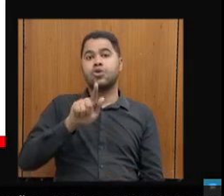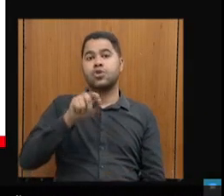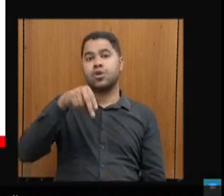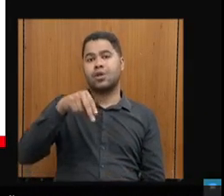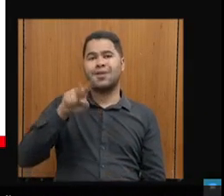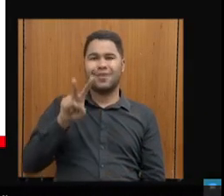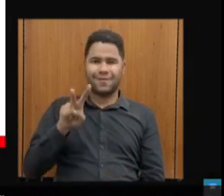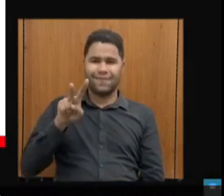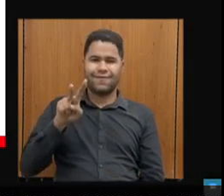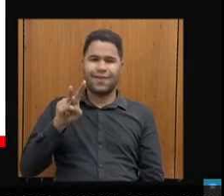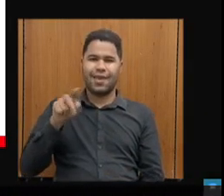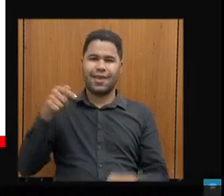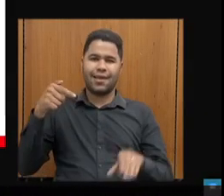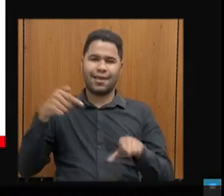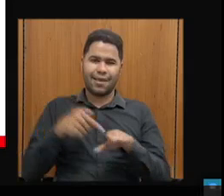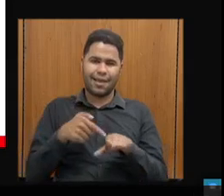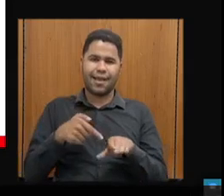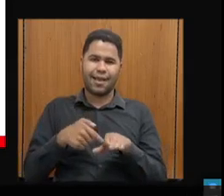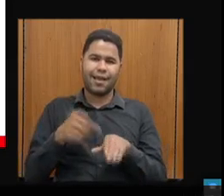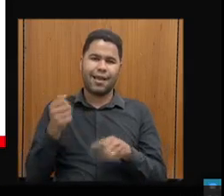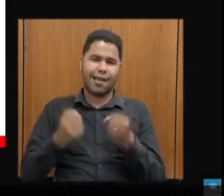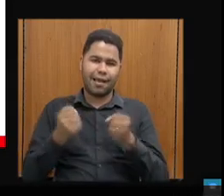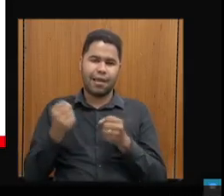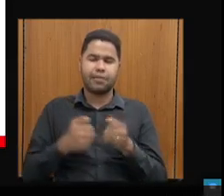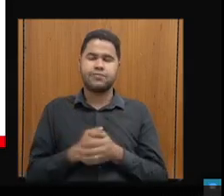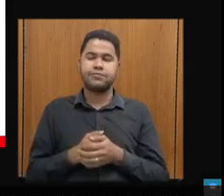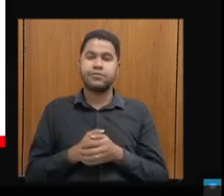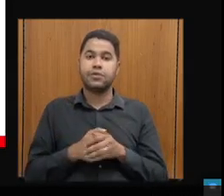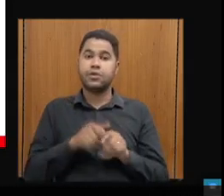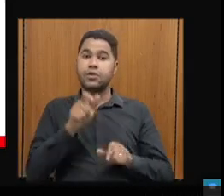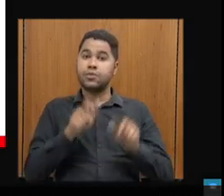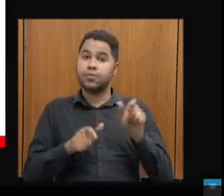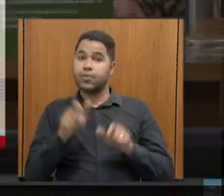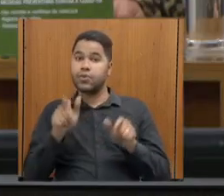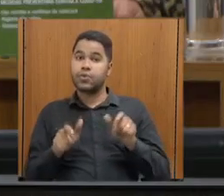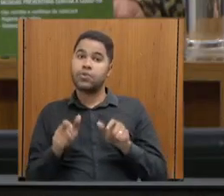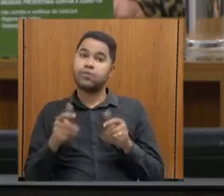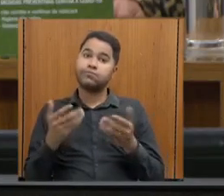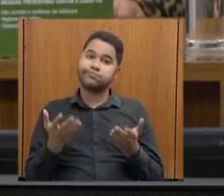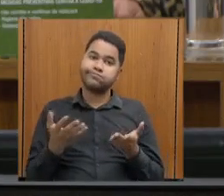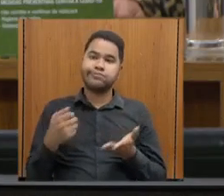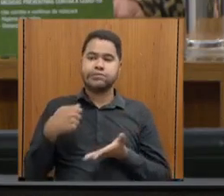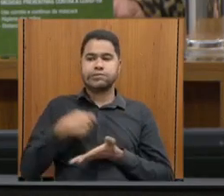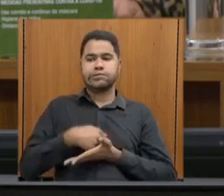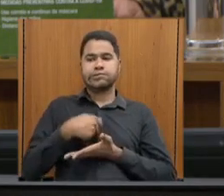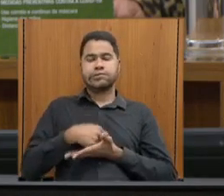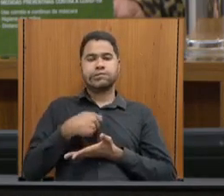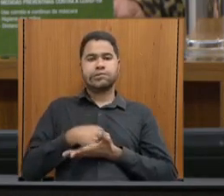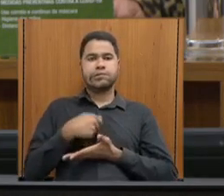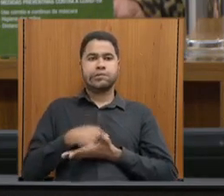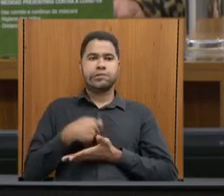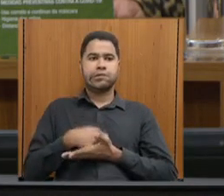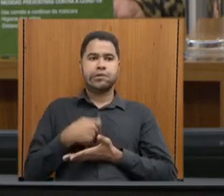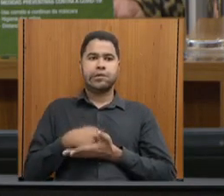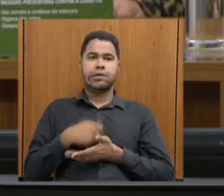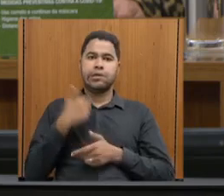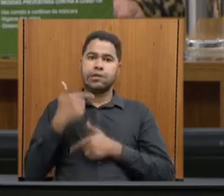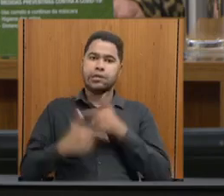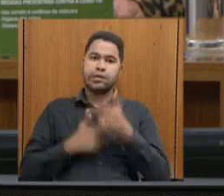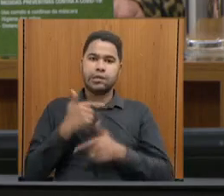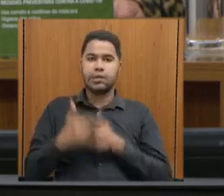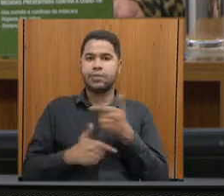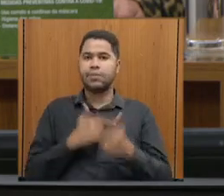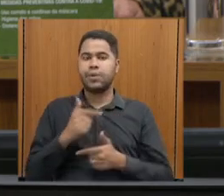né lembrando aí daquelas pessoas que muitas vezes foram obrigadas a a trabalhar